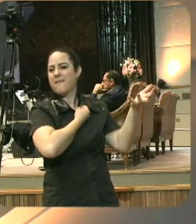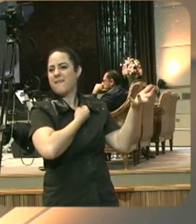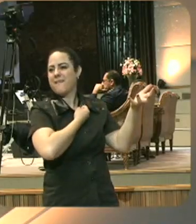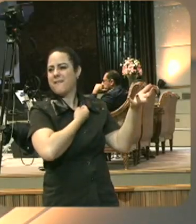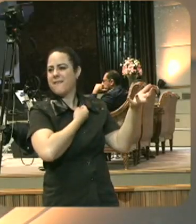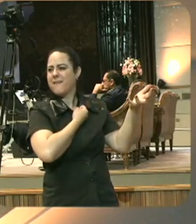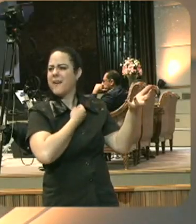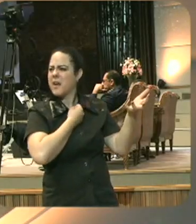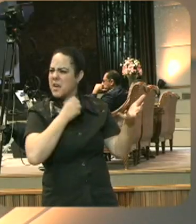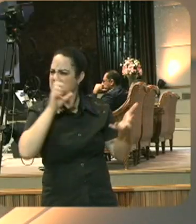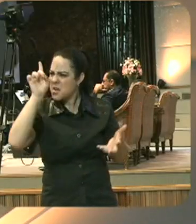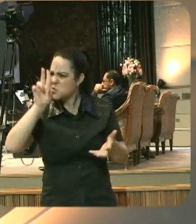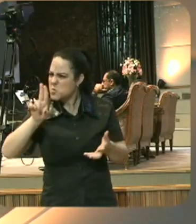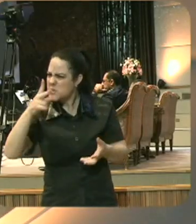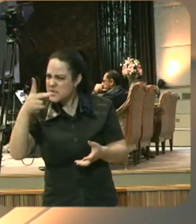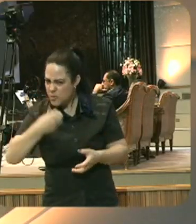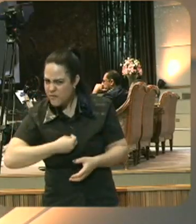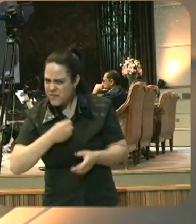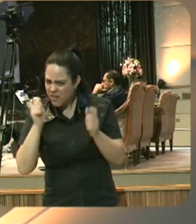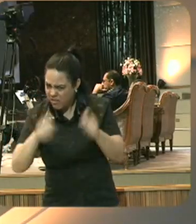Será que Deus não pode usar a tua vida?